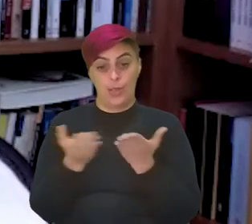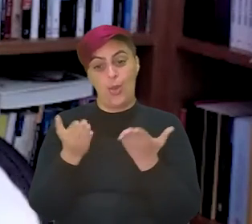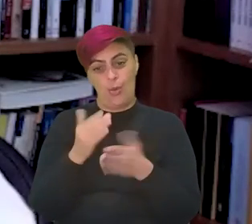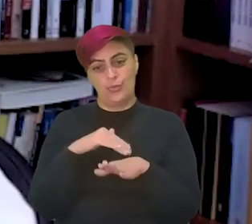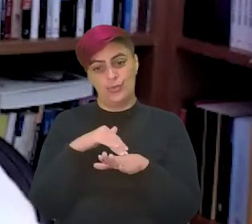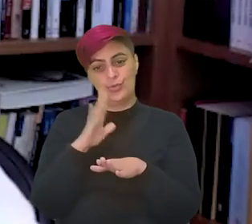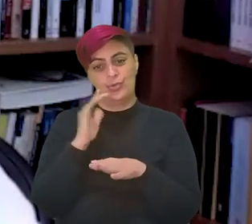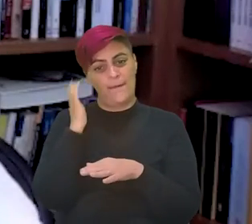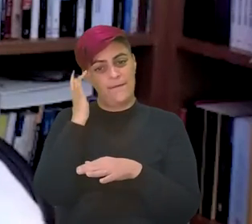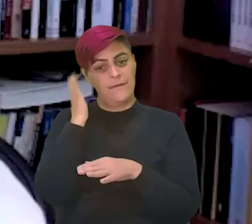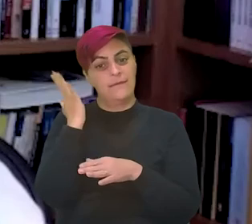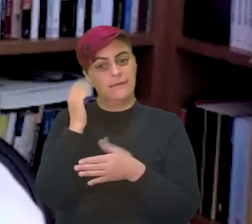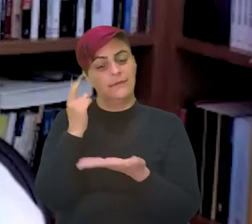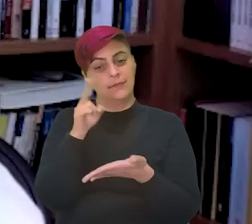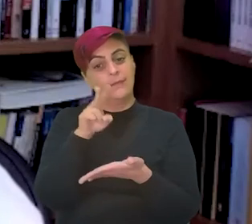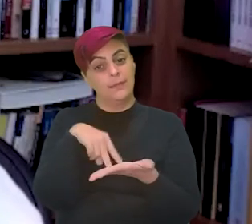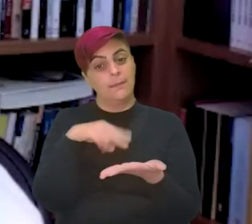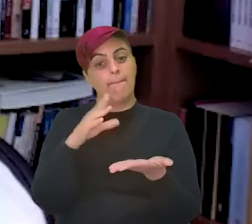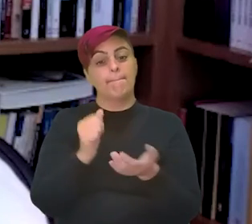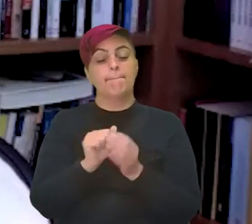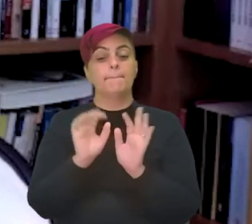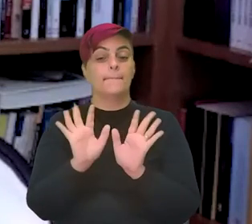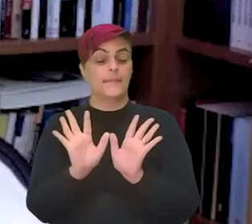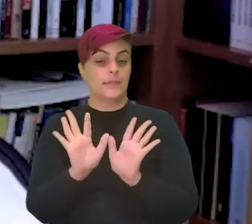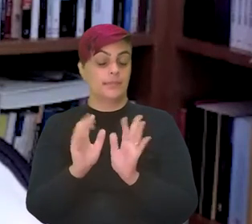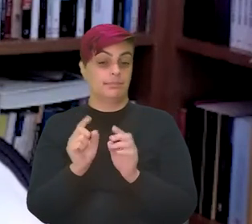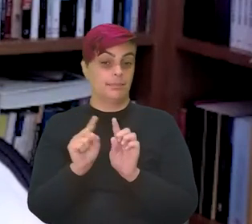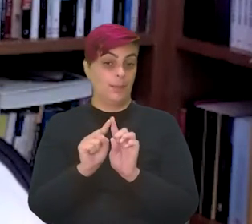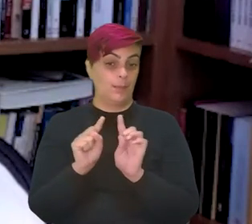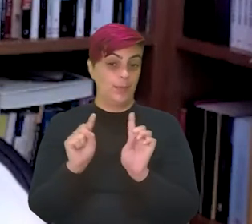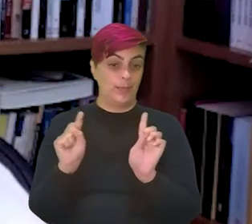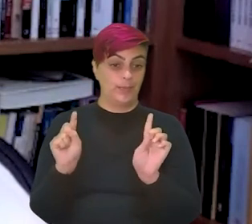com muito mais, né, facilidade. Mas,